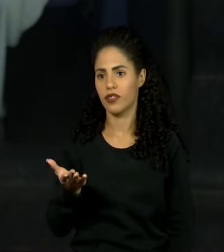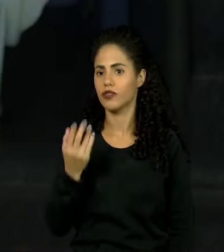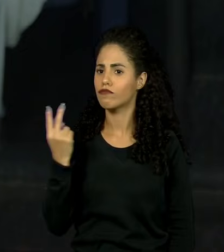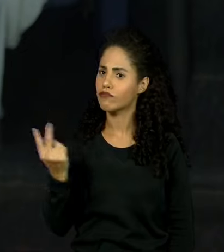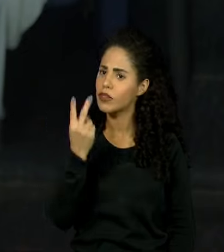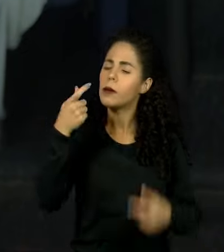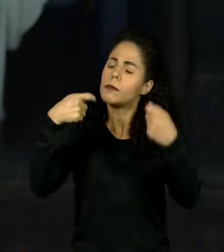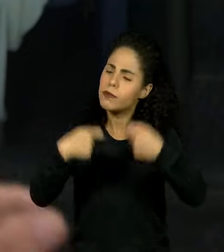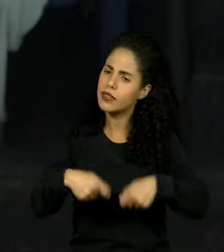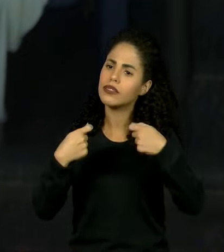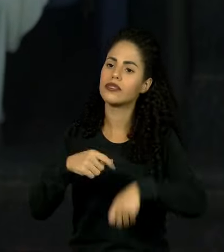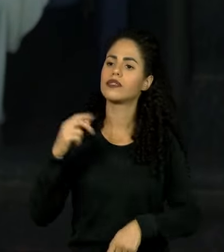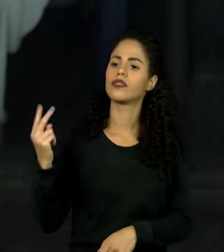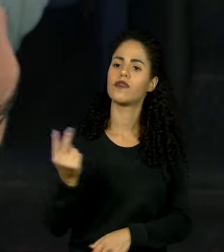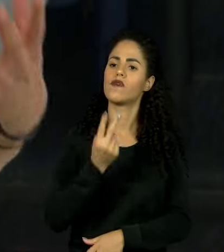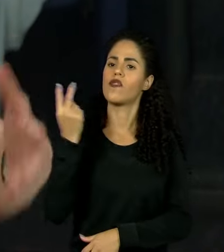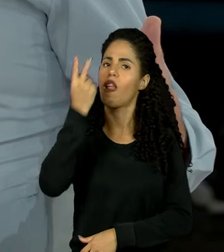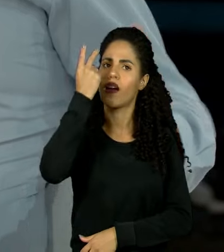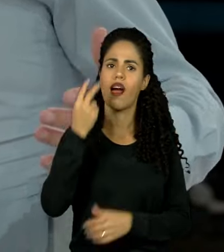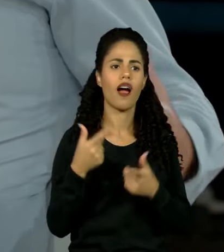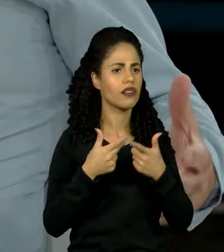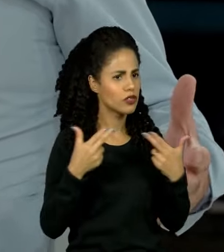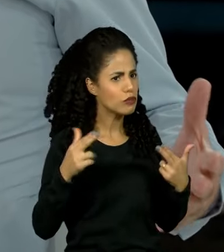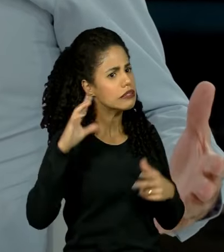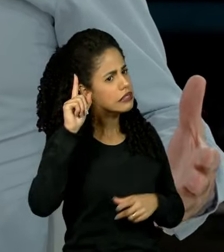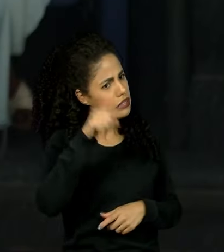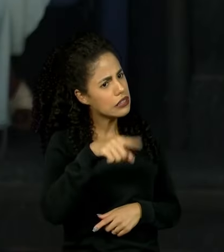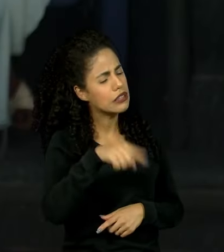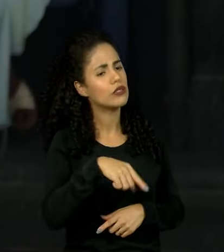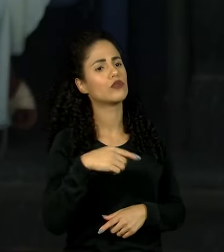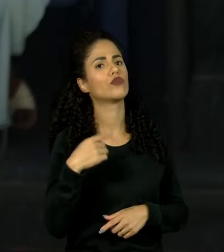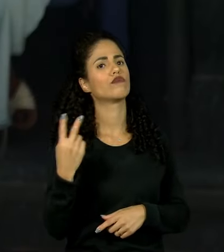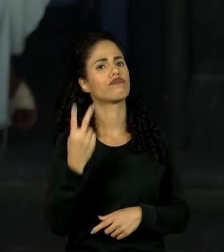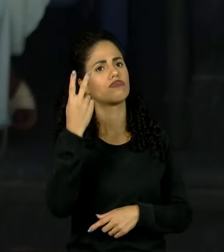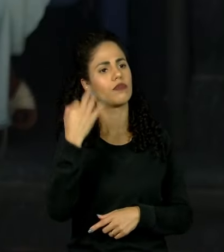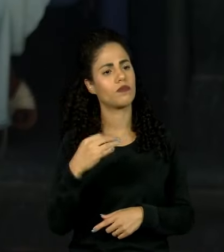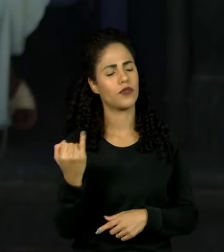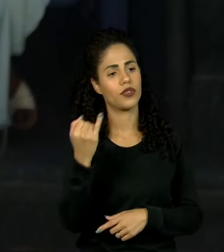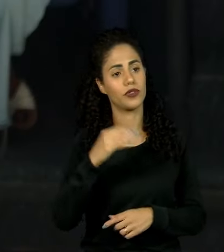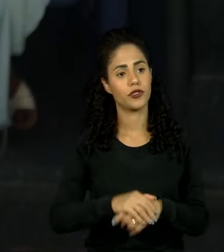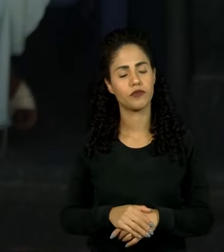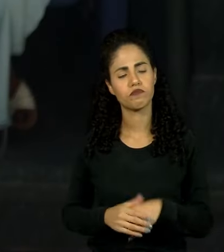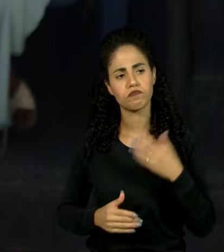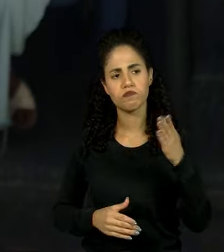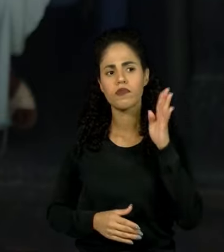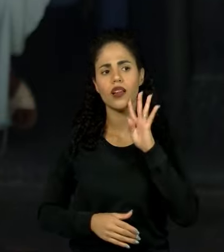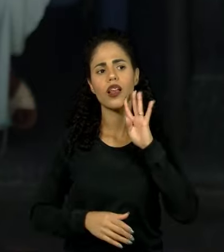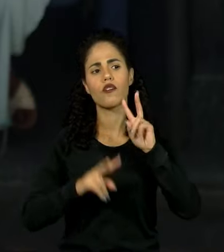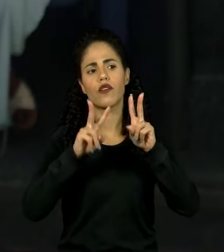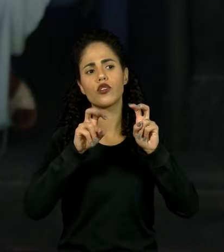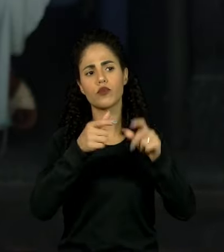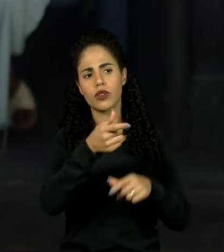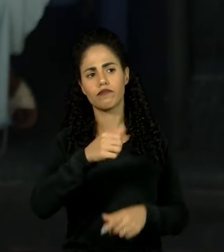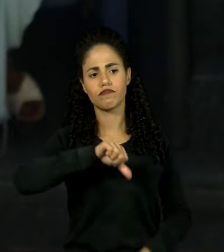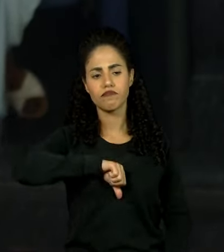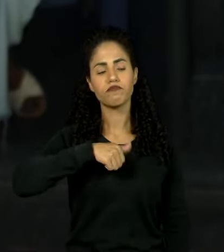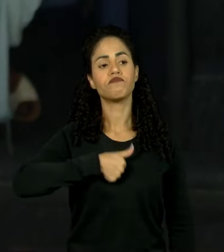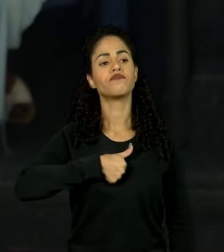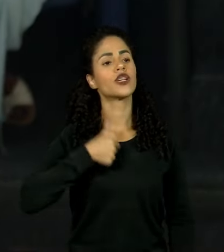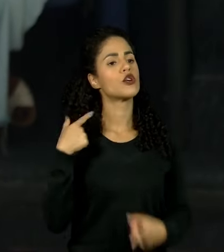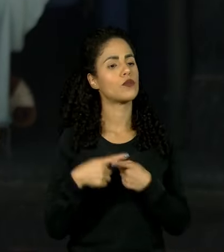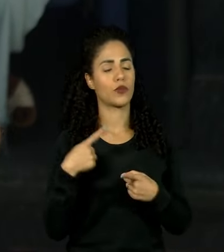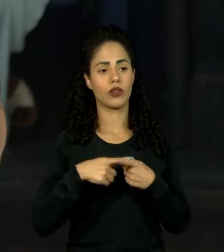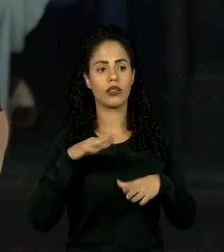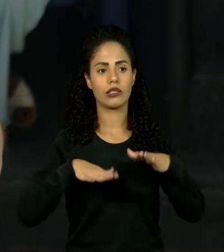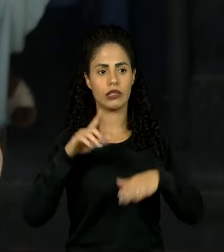valorizemos a essa construção do rio o rio como um todo eu acho bonito você falar dessa questão da autoestima né porque assim é